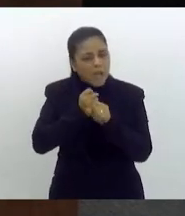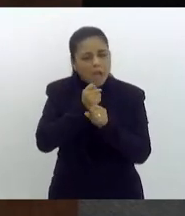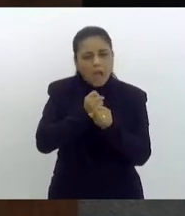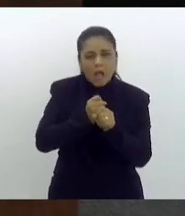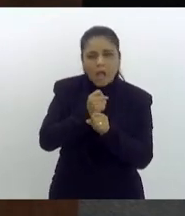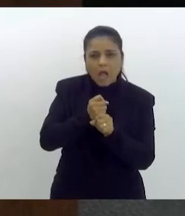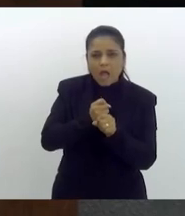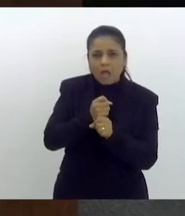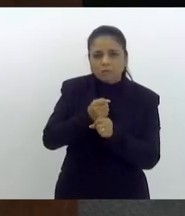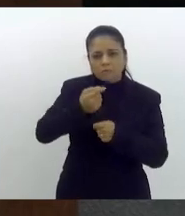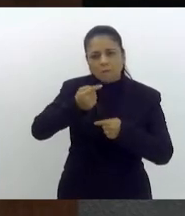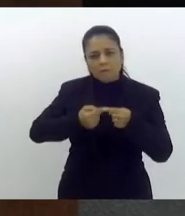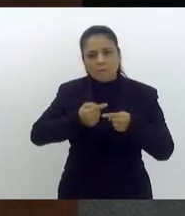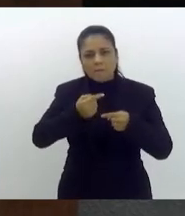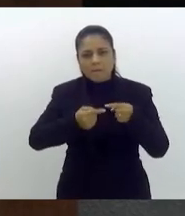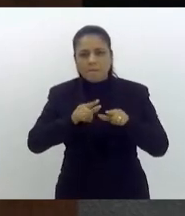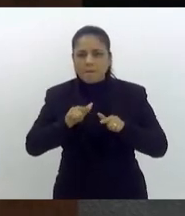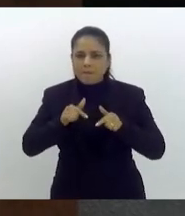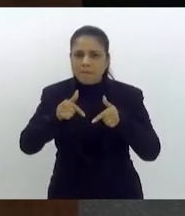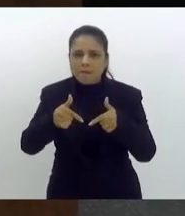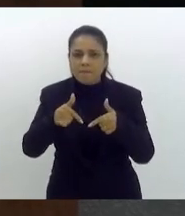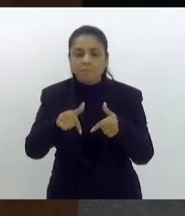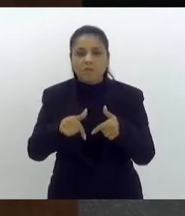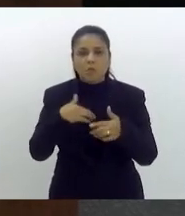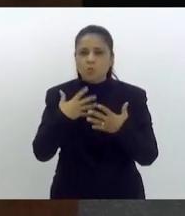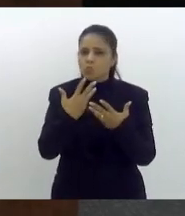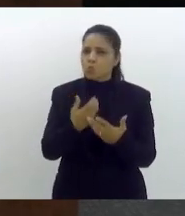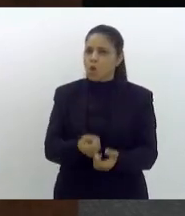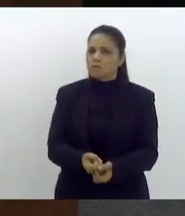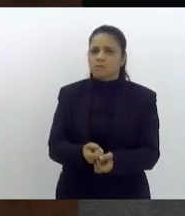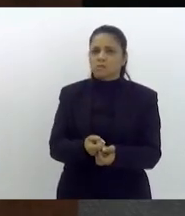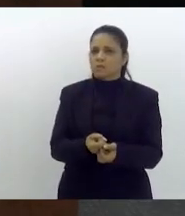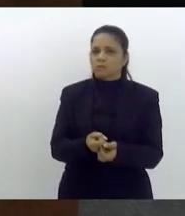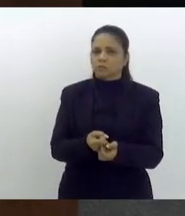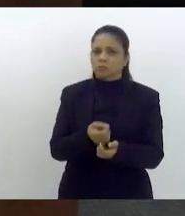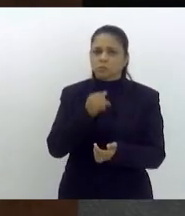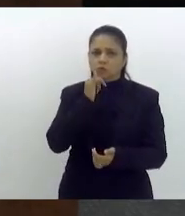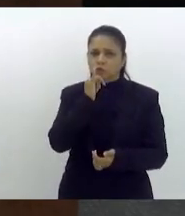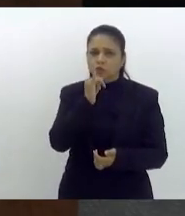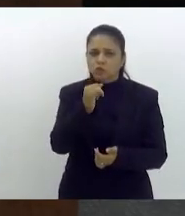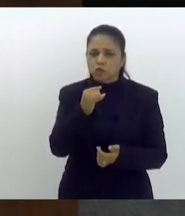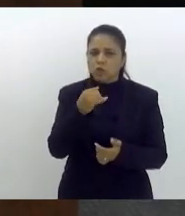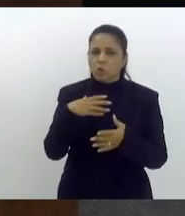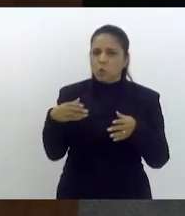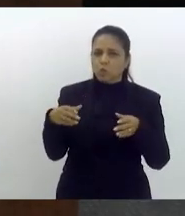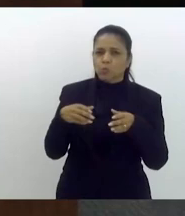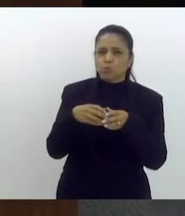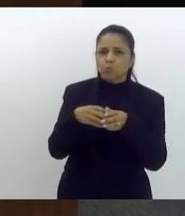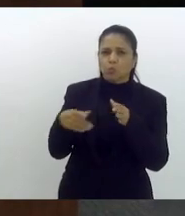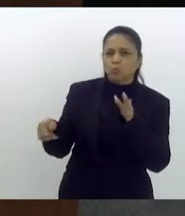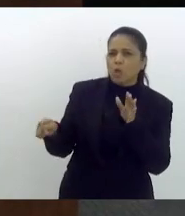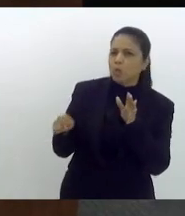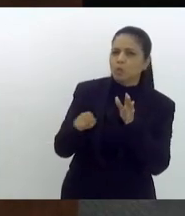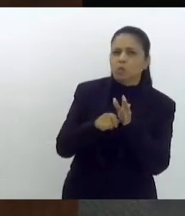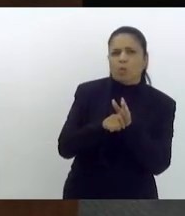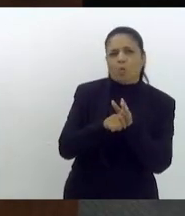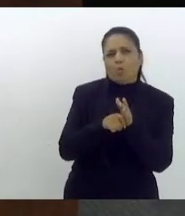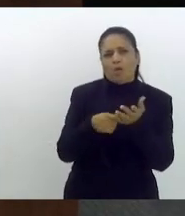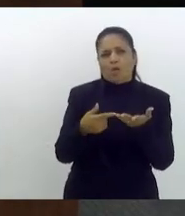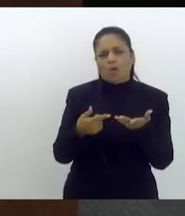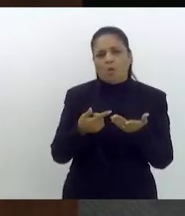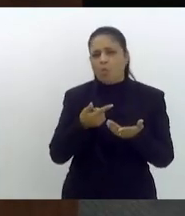eu não aceito dizer que eu sou da turma da droga ou qualquer outra coisa